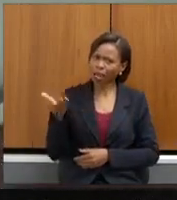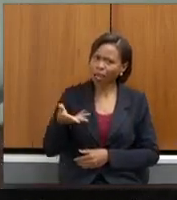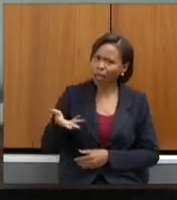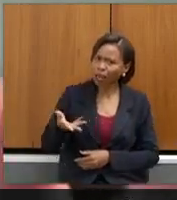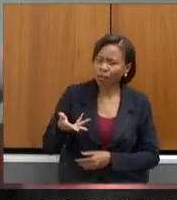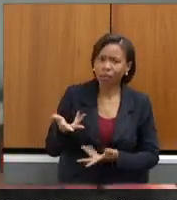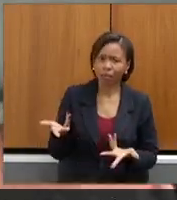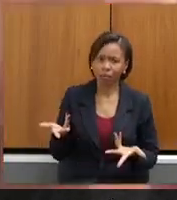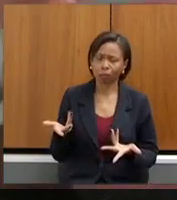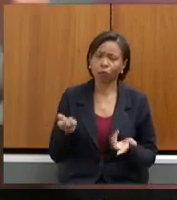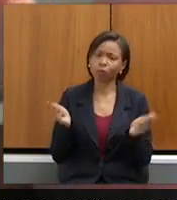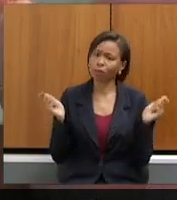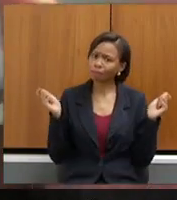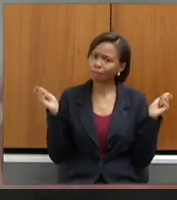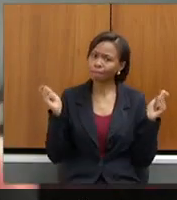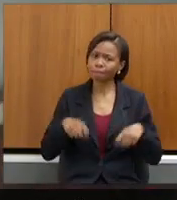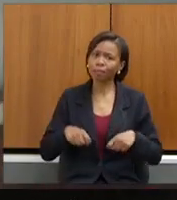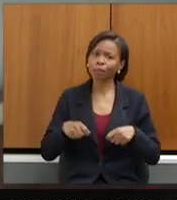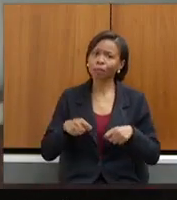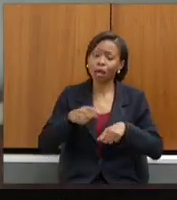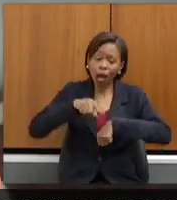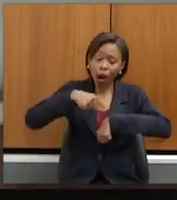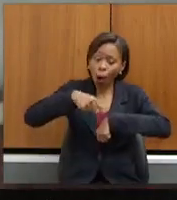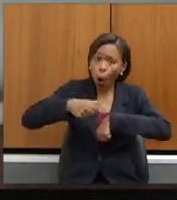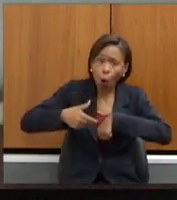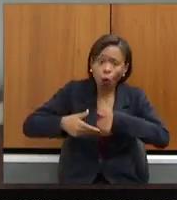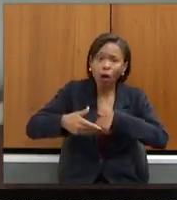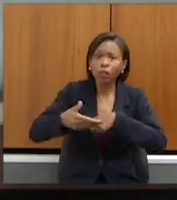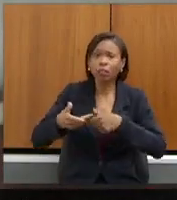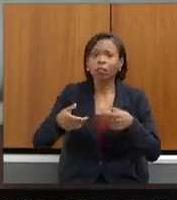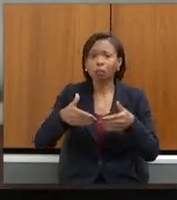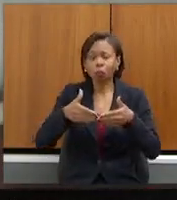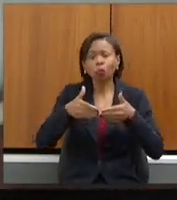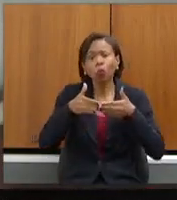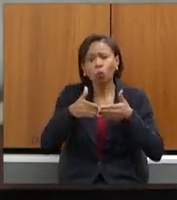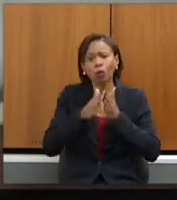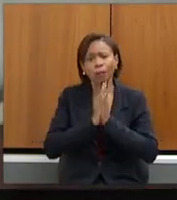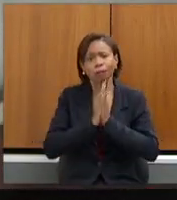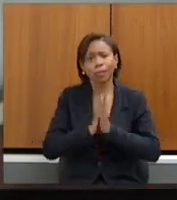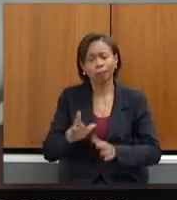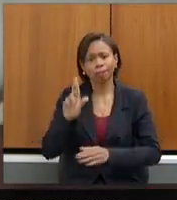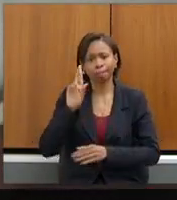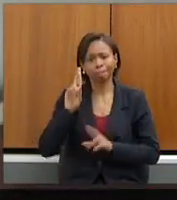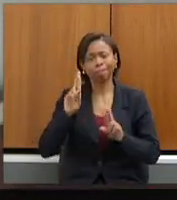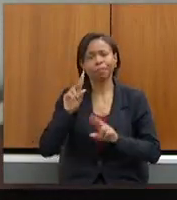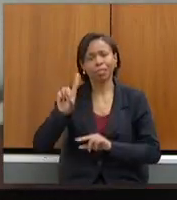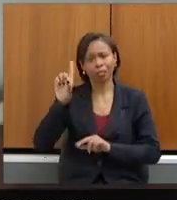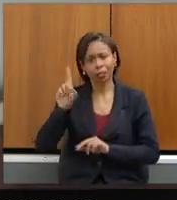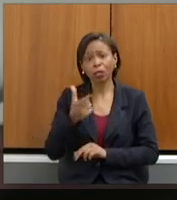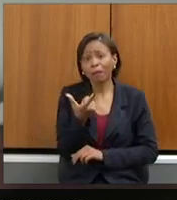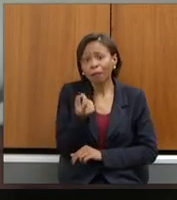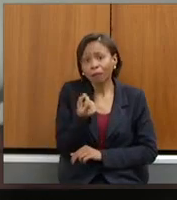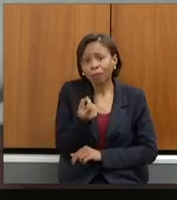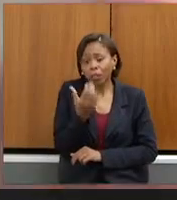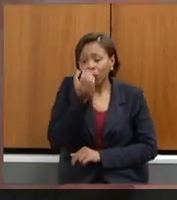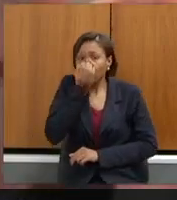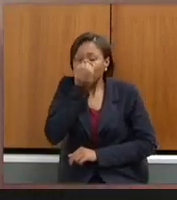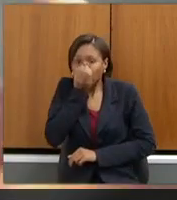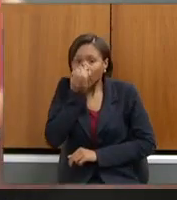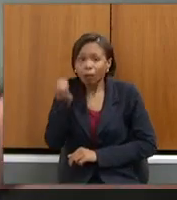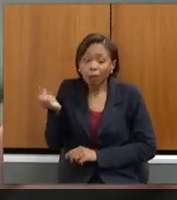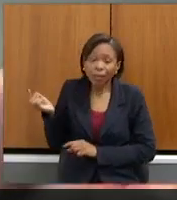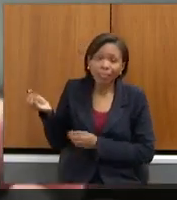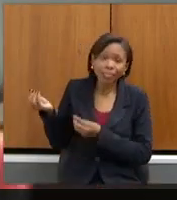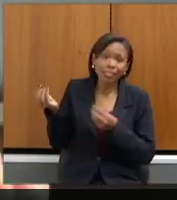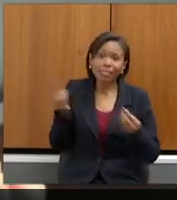se conseguiu dentro aí para as próximas horas em Itamirim pelo amor de Deus esses vídeos inspiradores para Montes Claros e